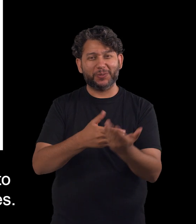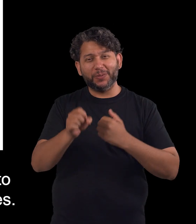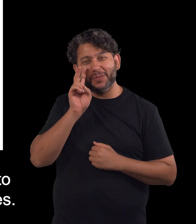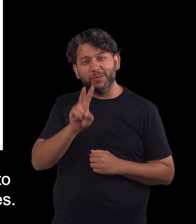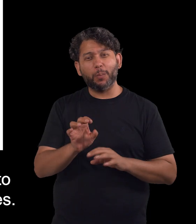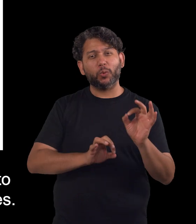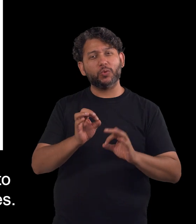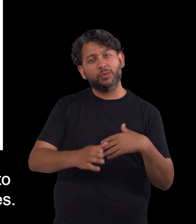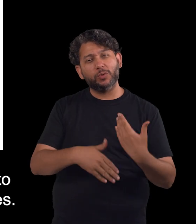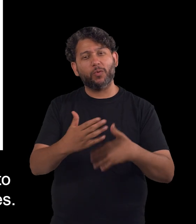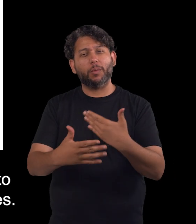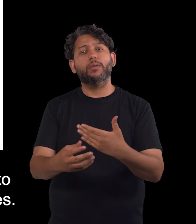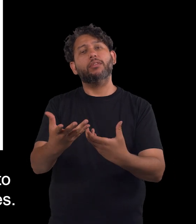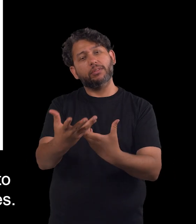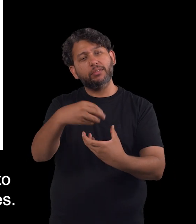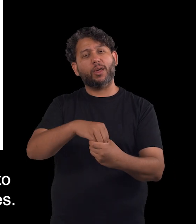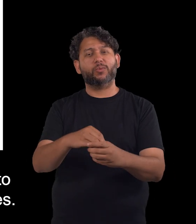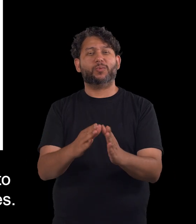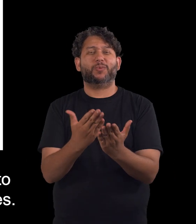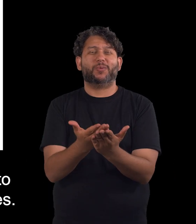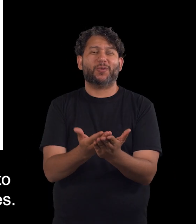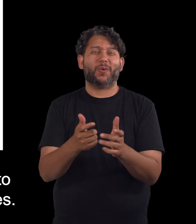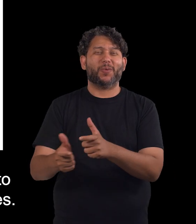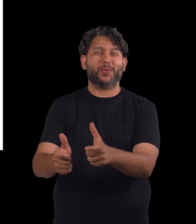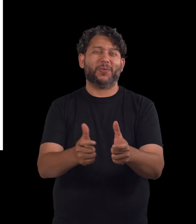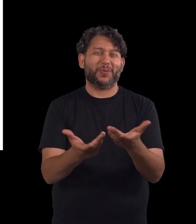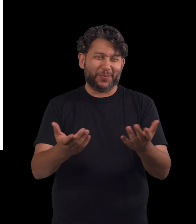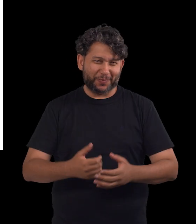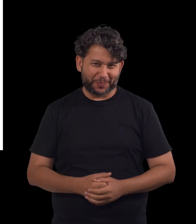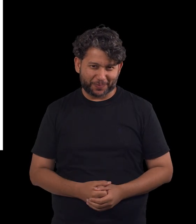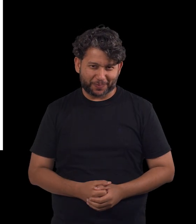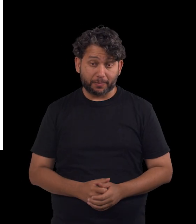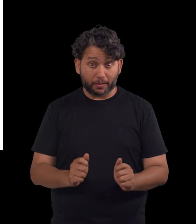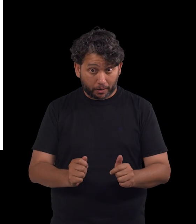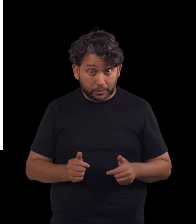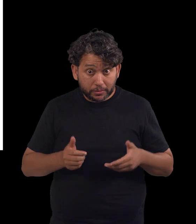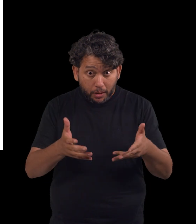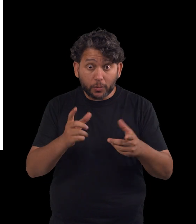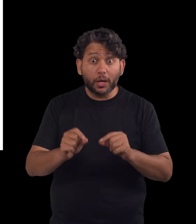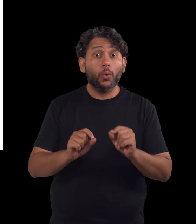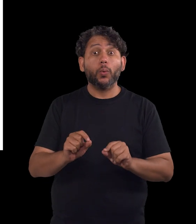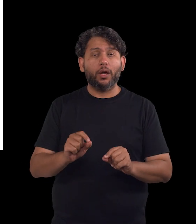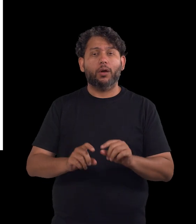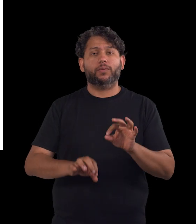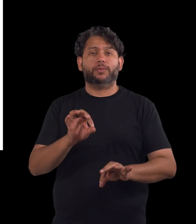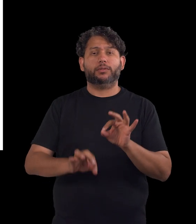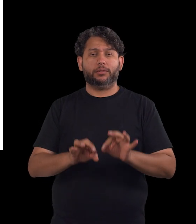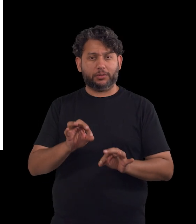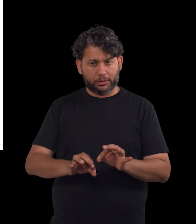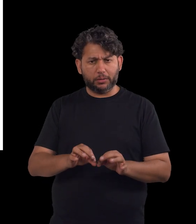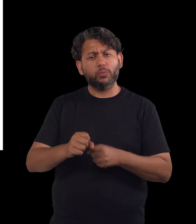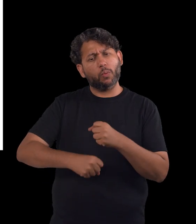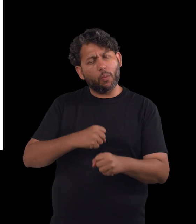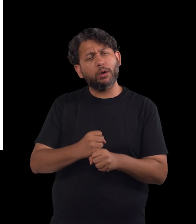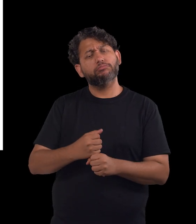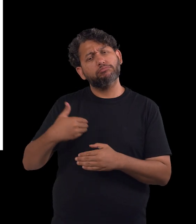acompanhar o desenvolvimento do projeto dentro das unidades escolares. Essas ações incluíram oficinas realizadas ao